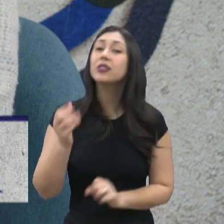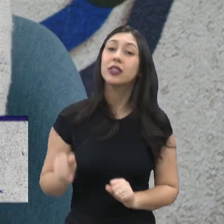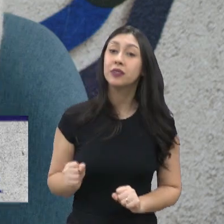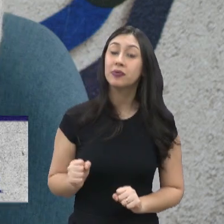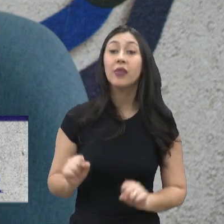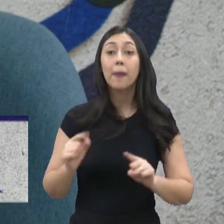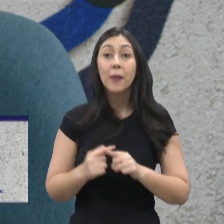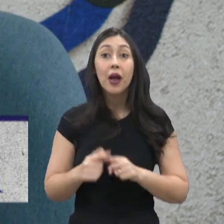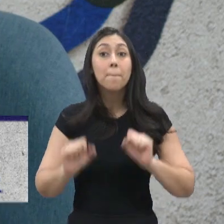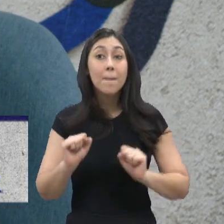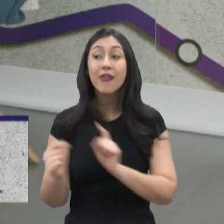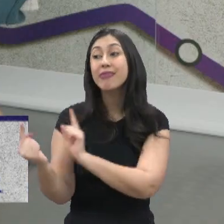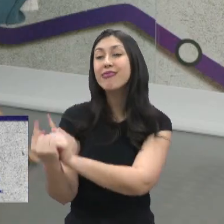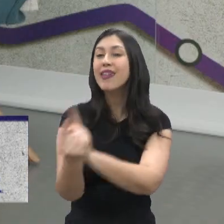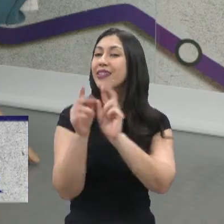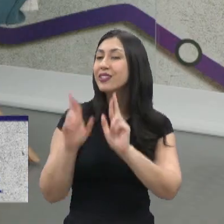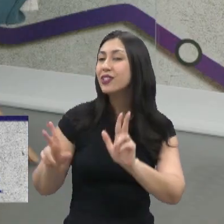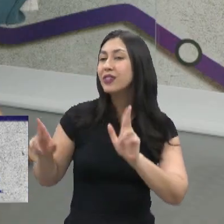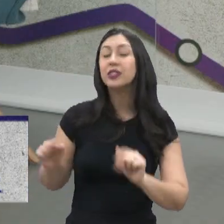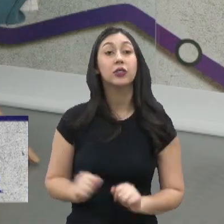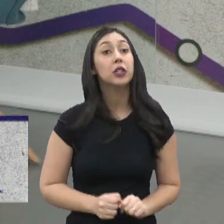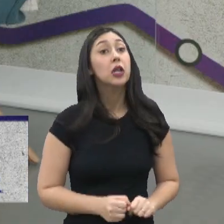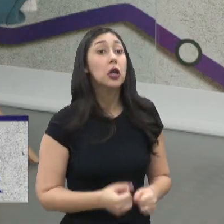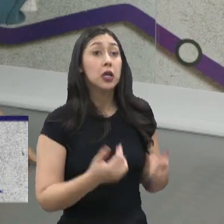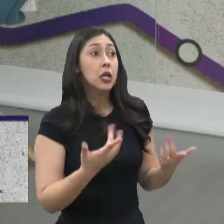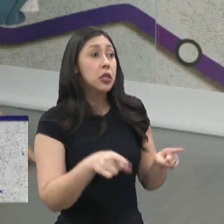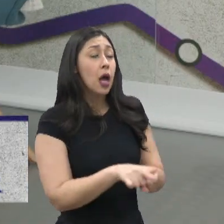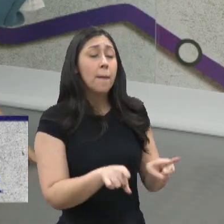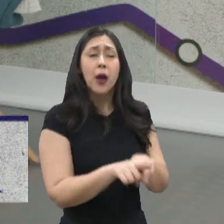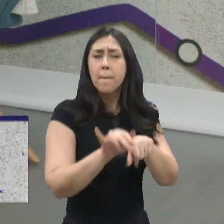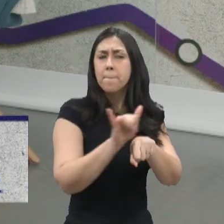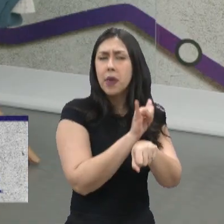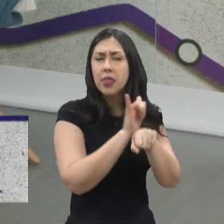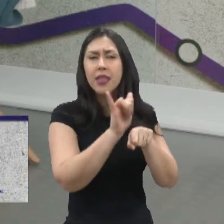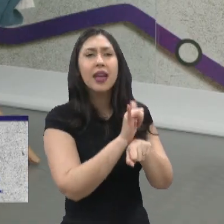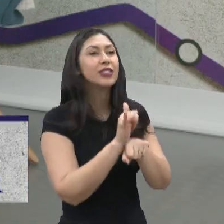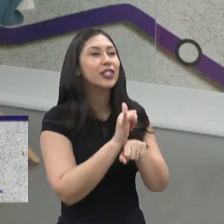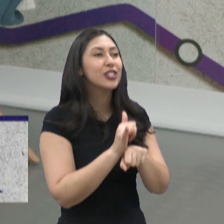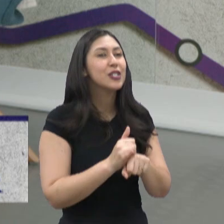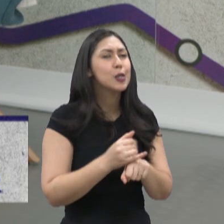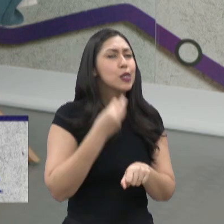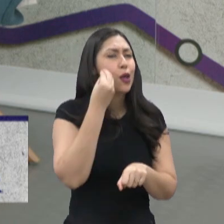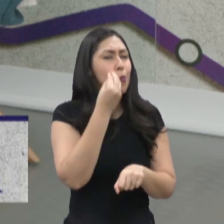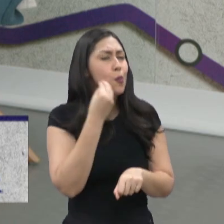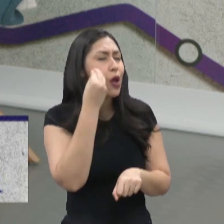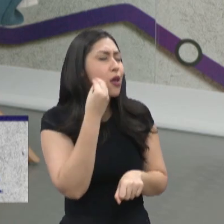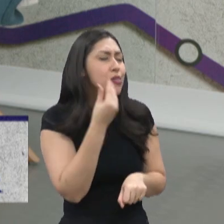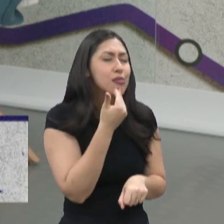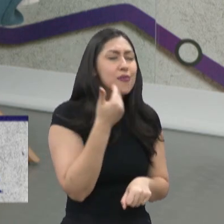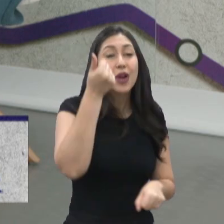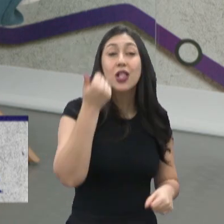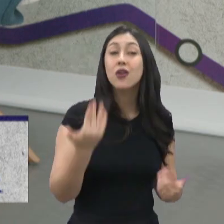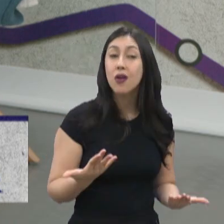outras opções de atendimento também. O diferencial dele é uma forma de agregar, né, criar casca ali, né, de criar experiências com